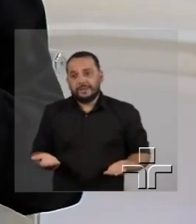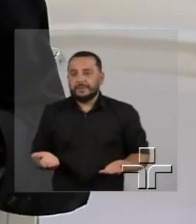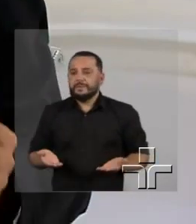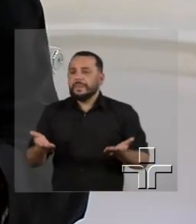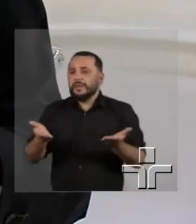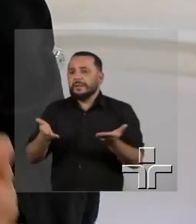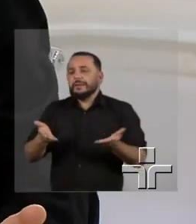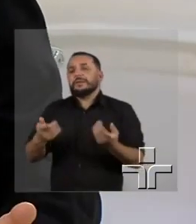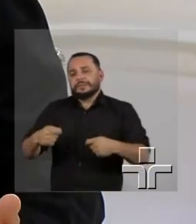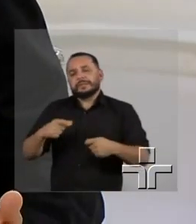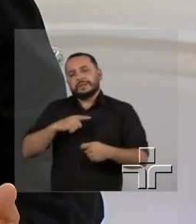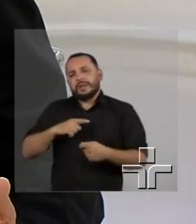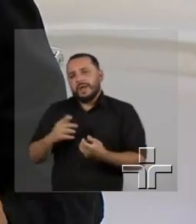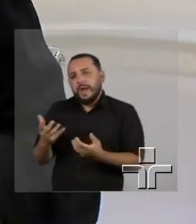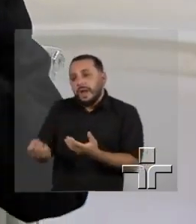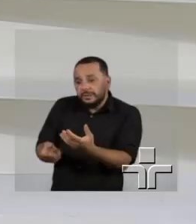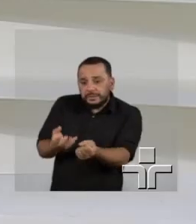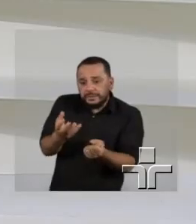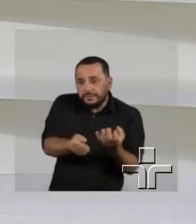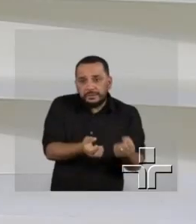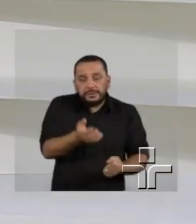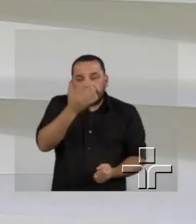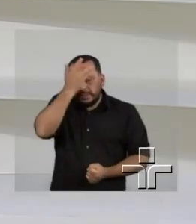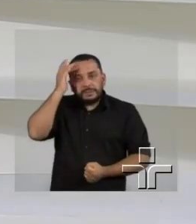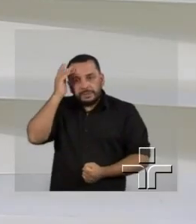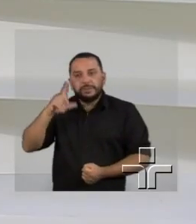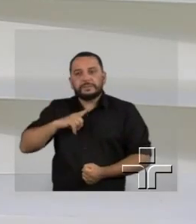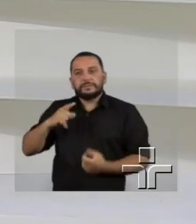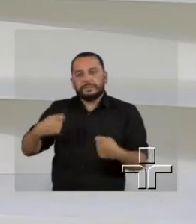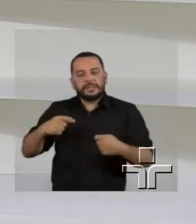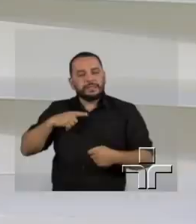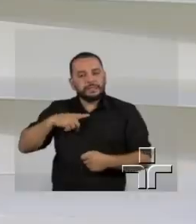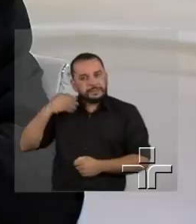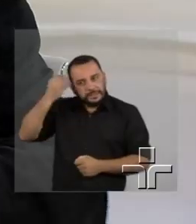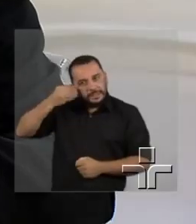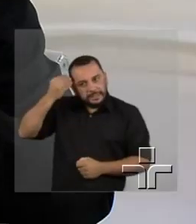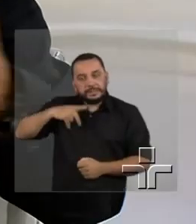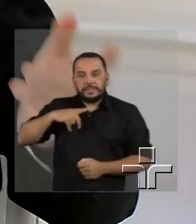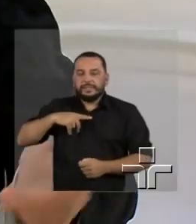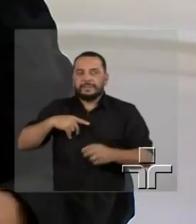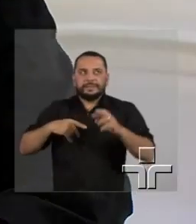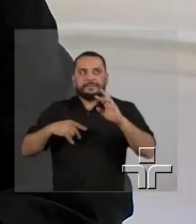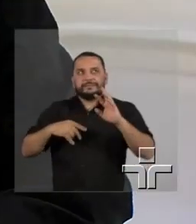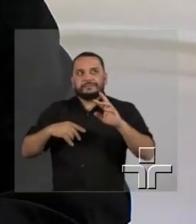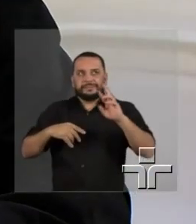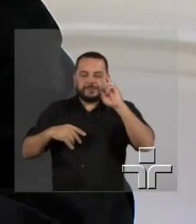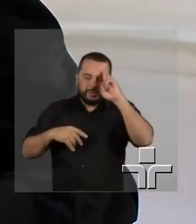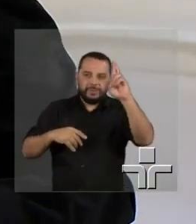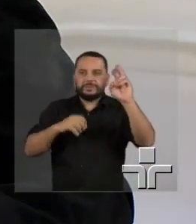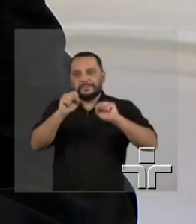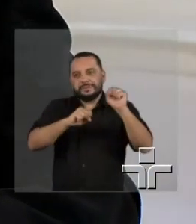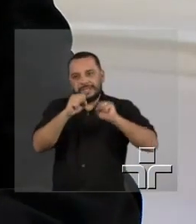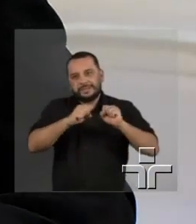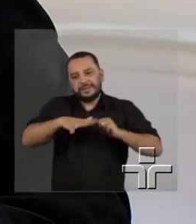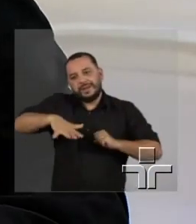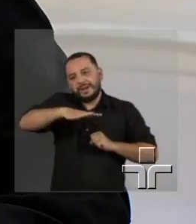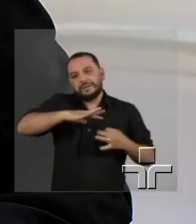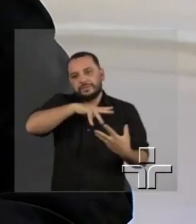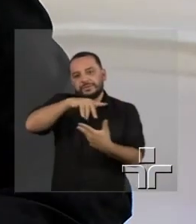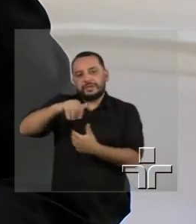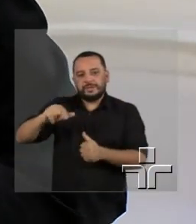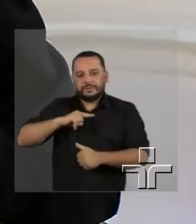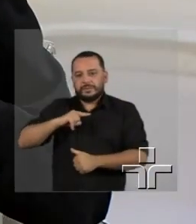do Brasil e a própria imagem do presidente, né, por exemplo, que não pôde ir a Nova York, que essas coisas assim, tem que ter um